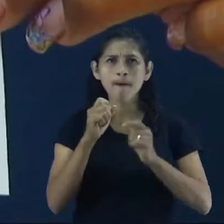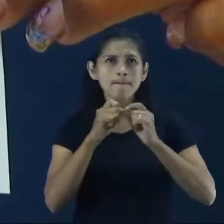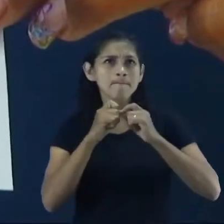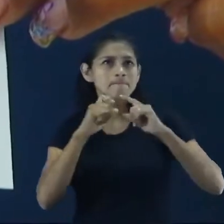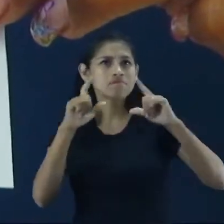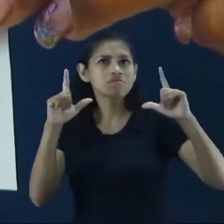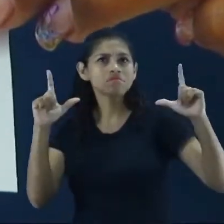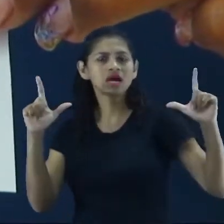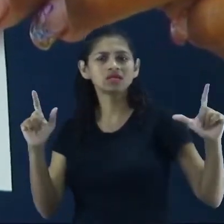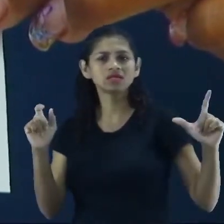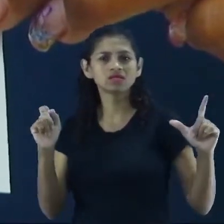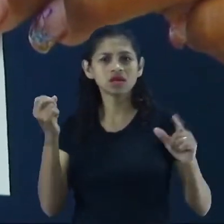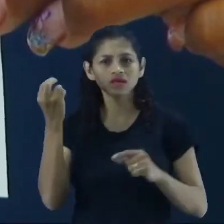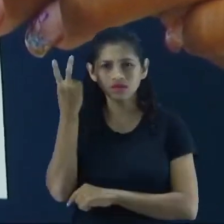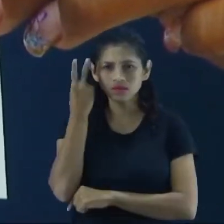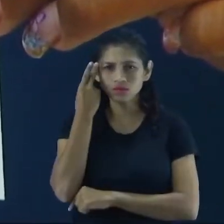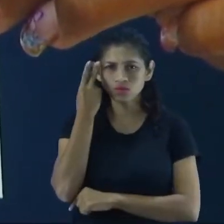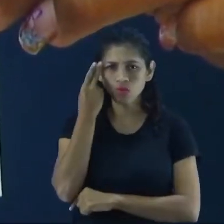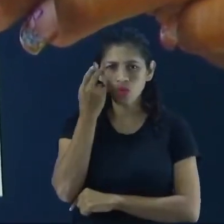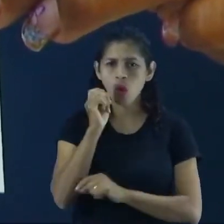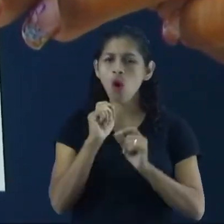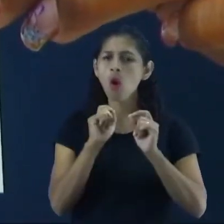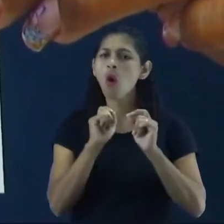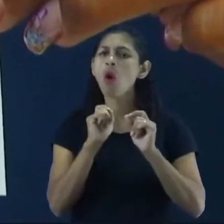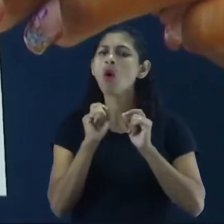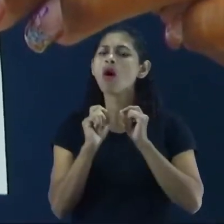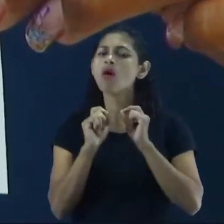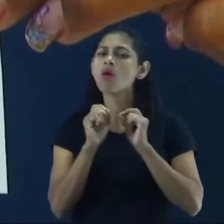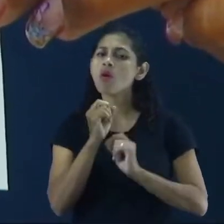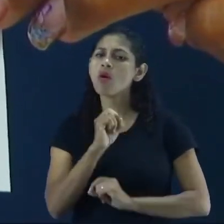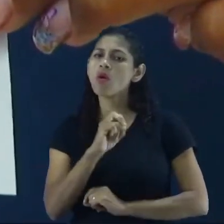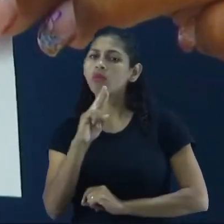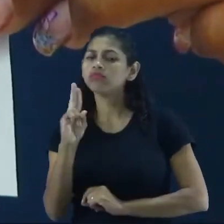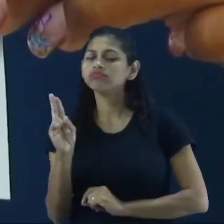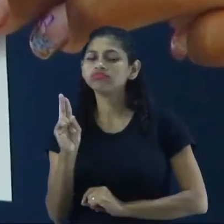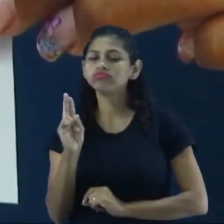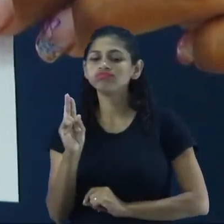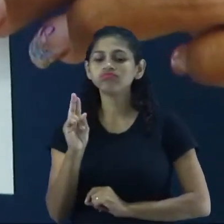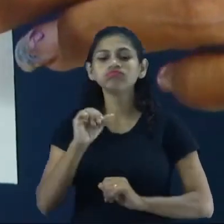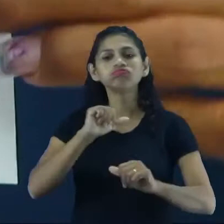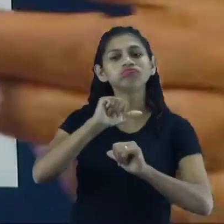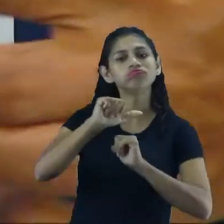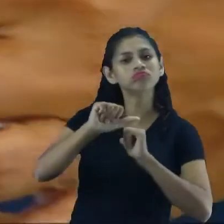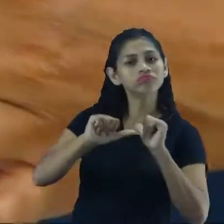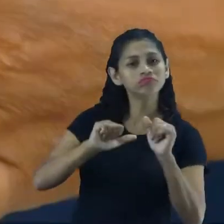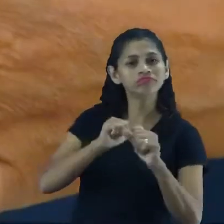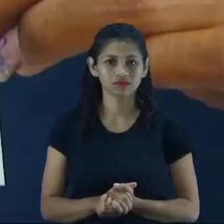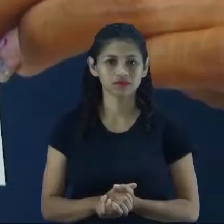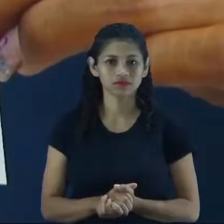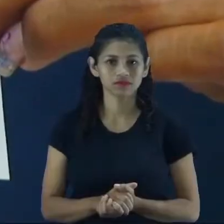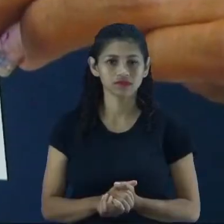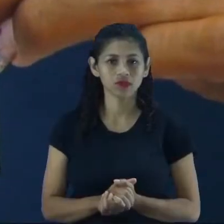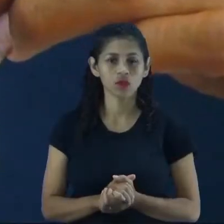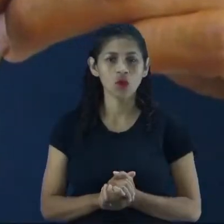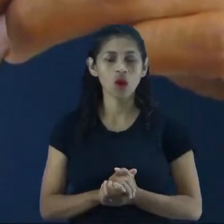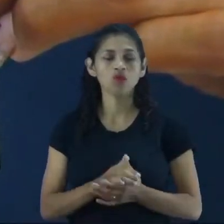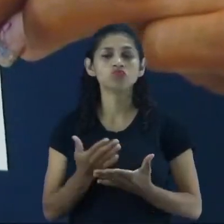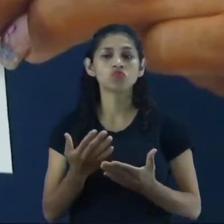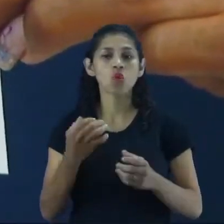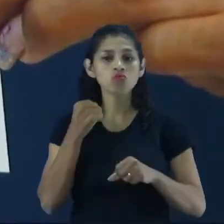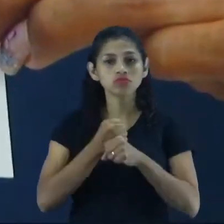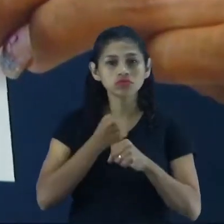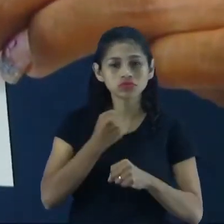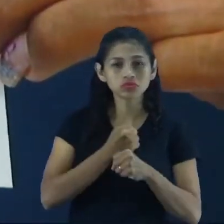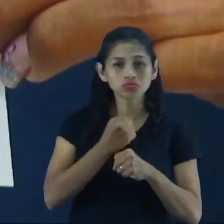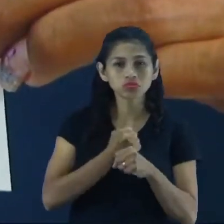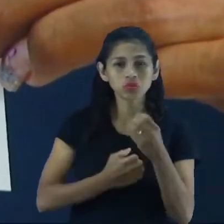humanizada? Tem bastante elementos da natureza aqui, não tem? Mas tem também, olha só, algo que foi construído